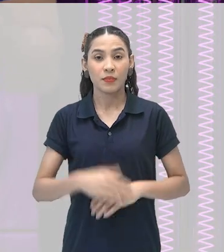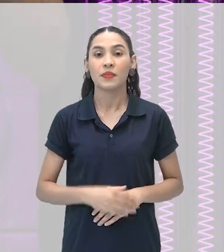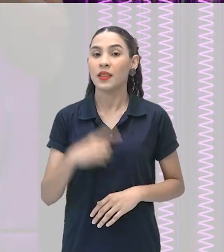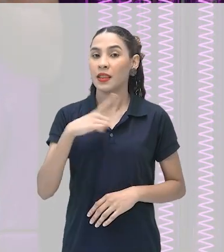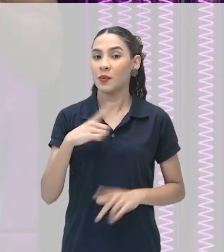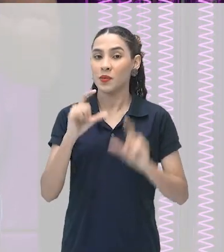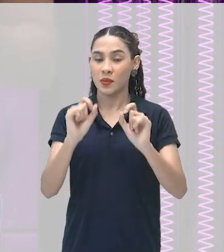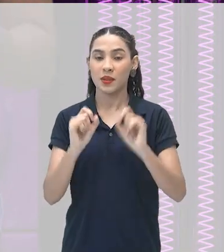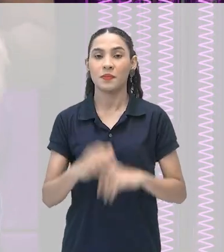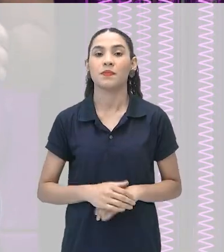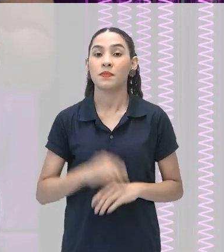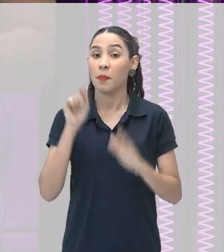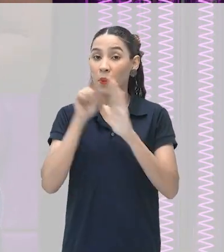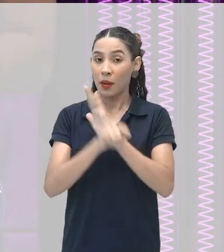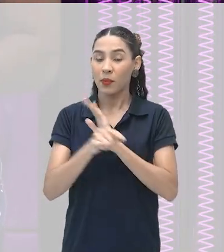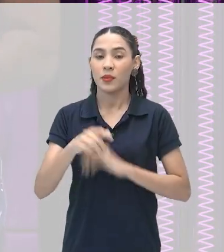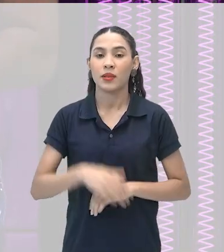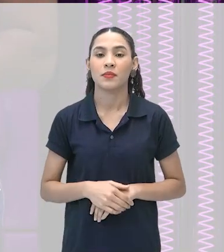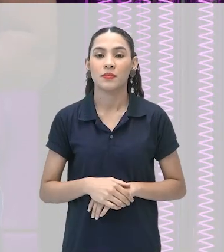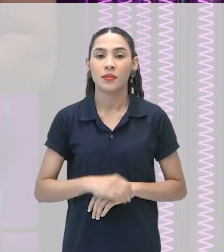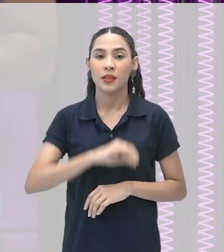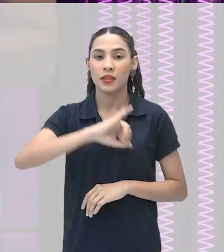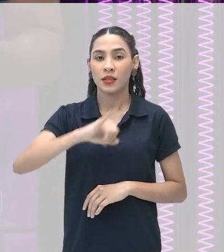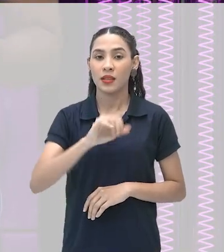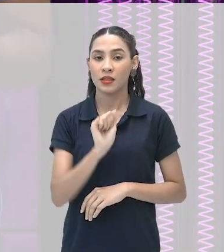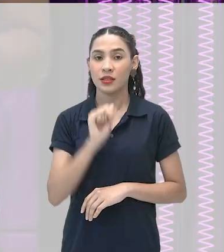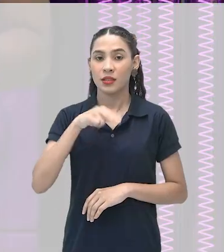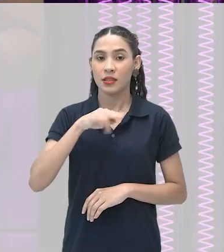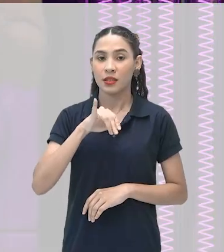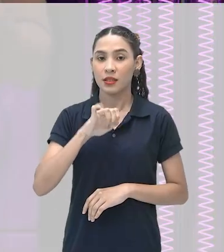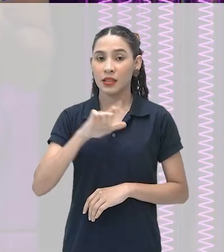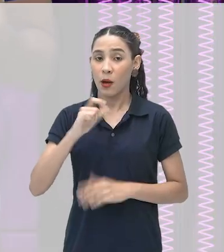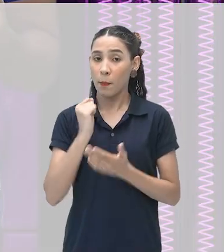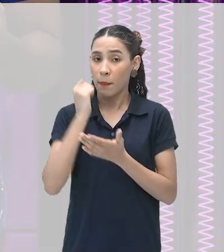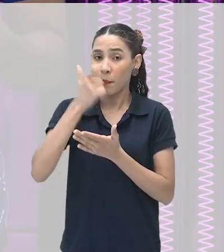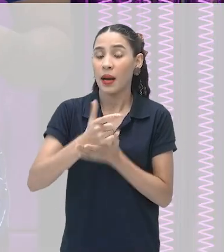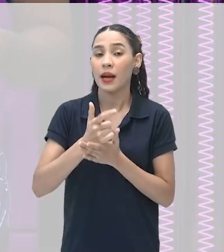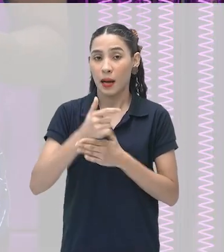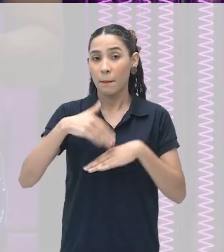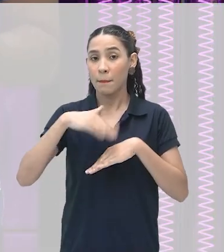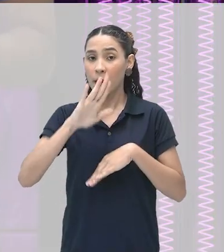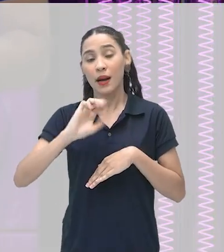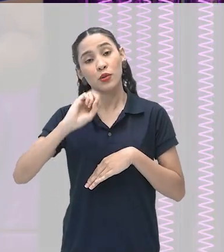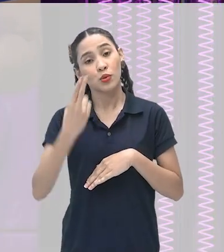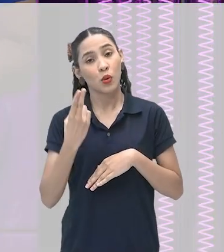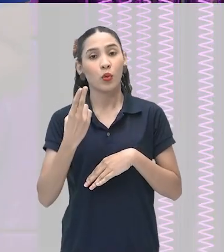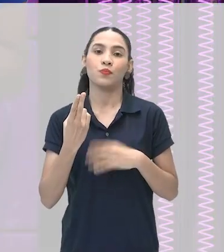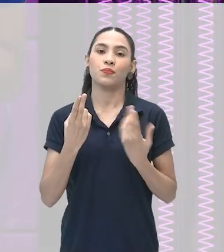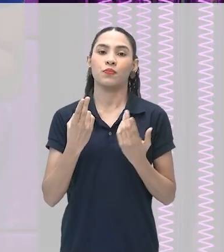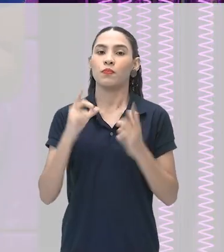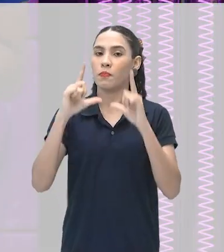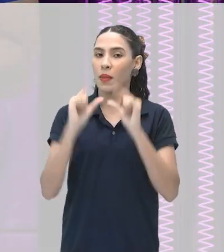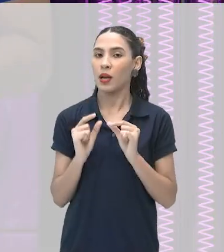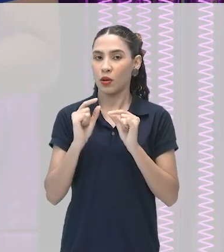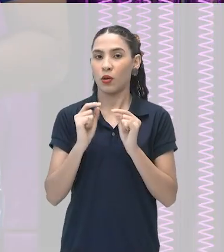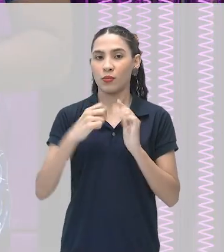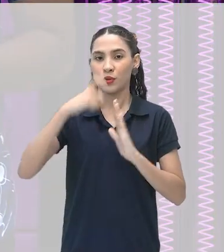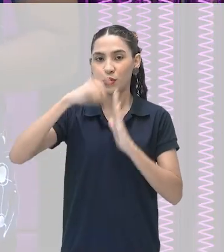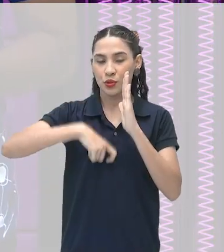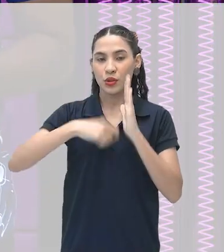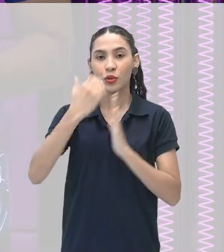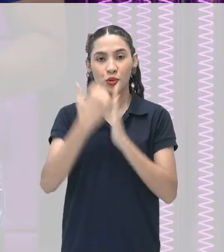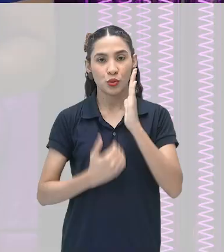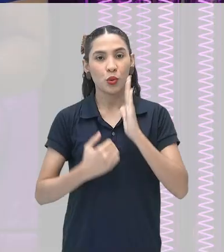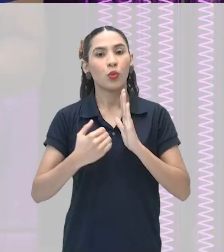Pois bem, temos aí essa pergunta, né? Janiel vai pagar mais, o mesmo valor ou um valor menor do